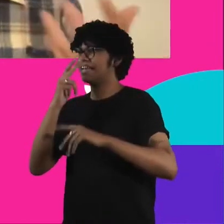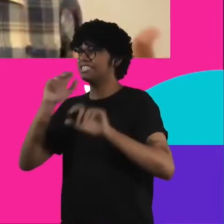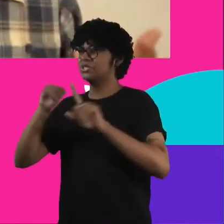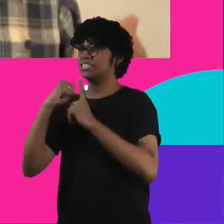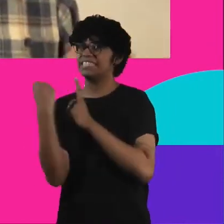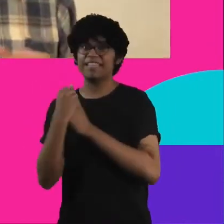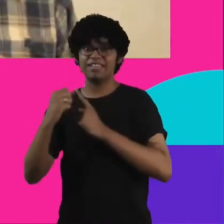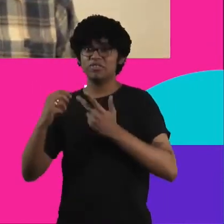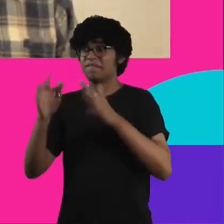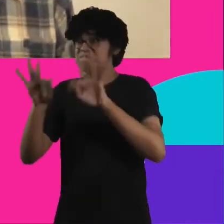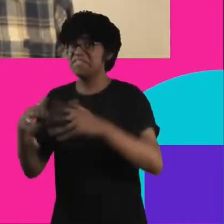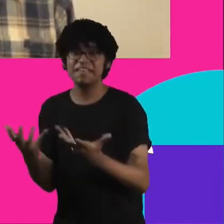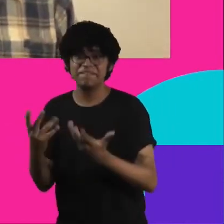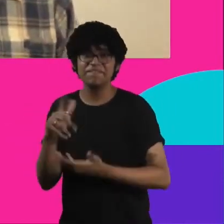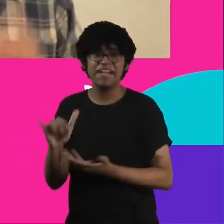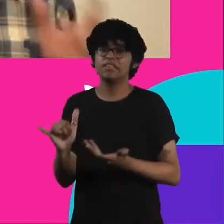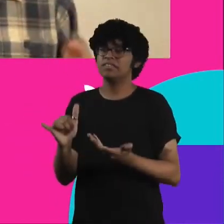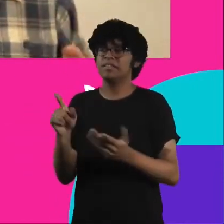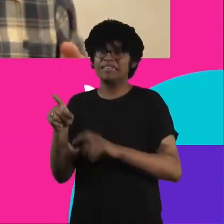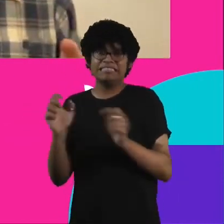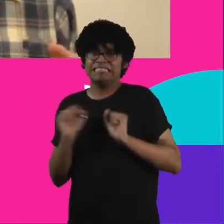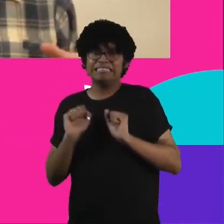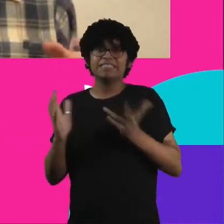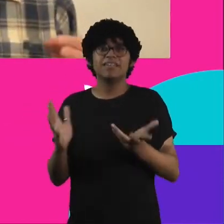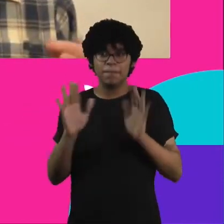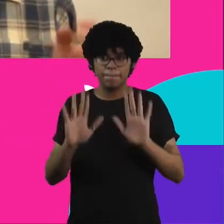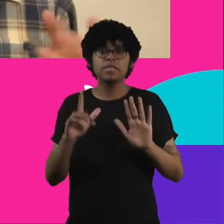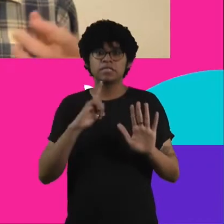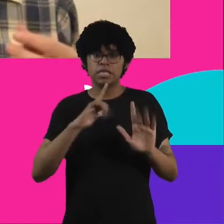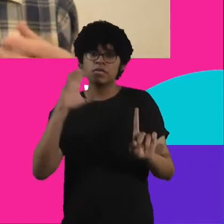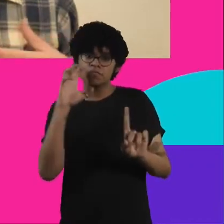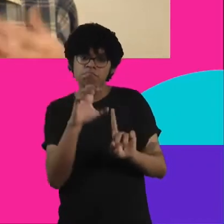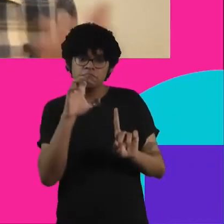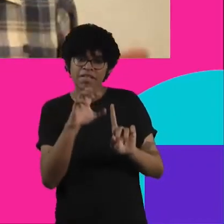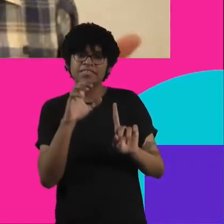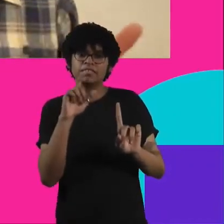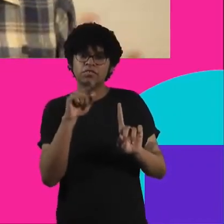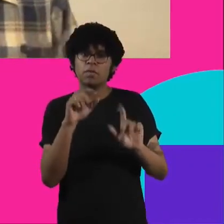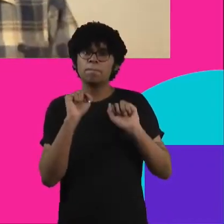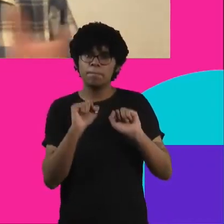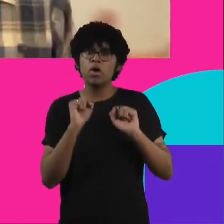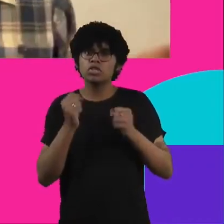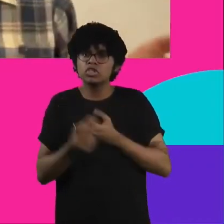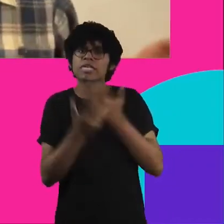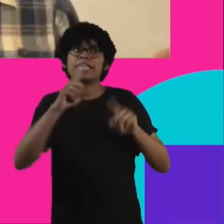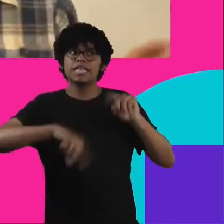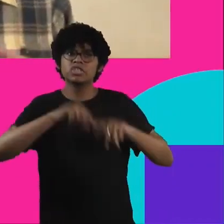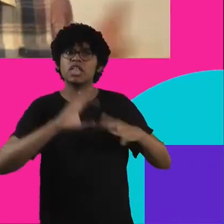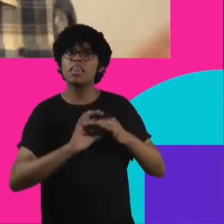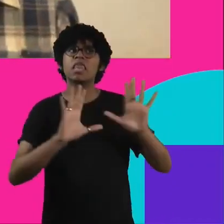estão pensando que vai ser o fim da sociedade civilizada. Então, eles estão entrando em pânico e cada vez mais sentem